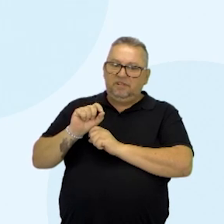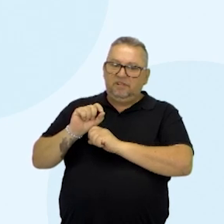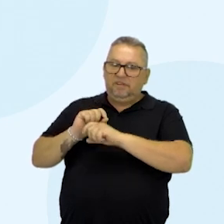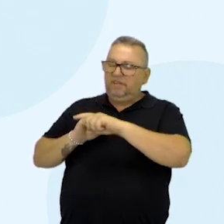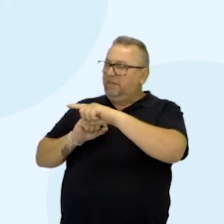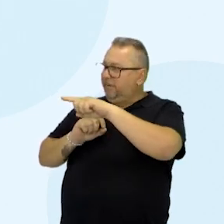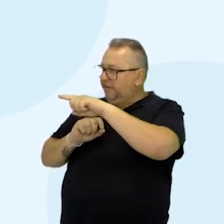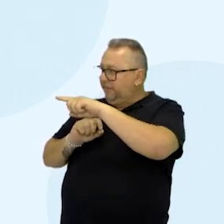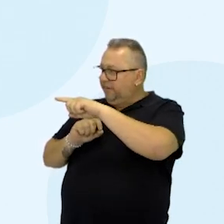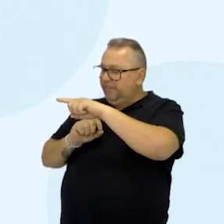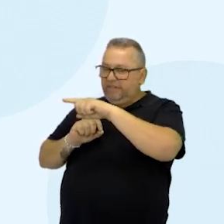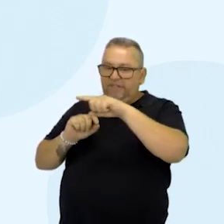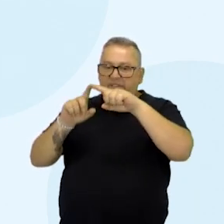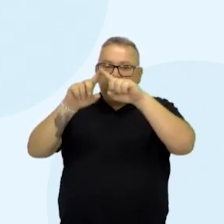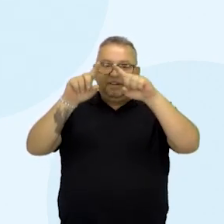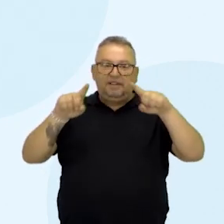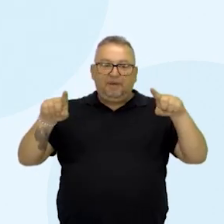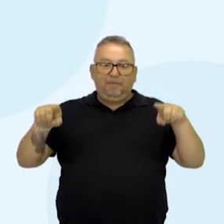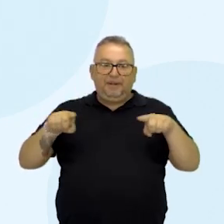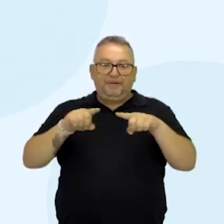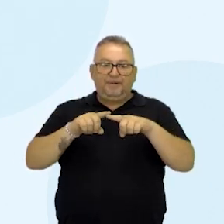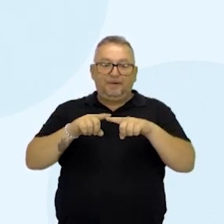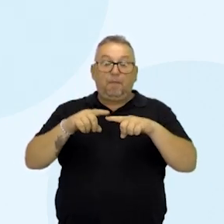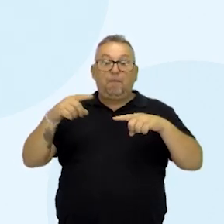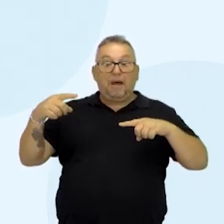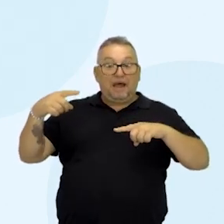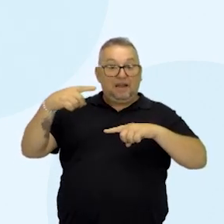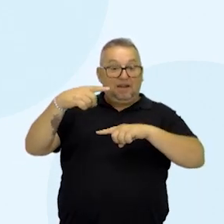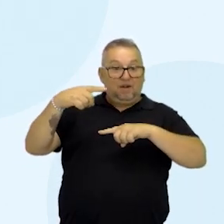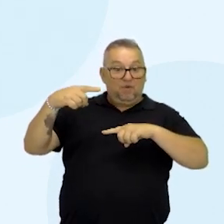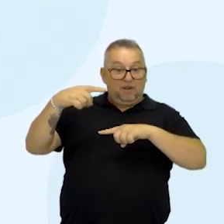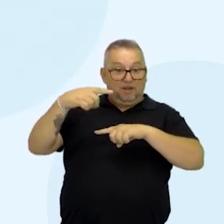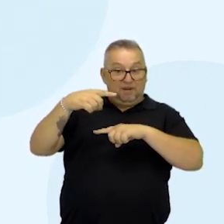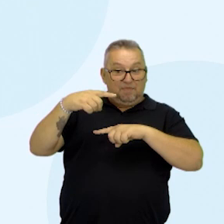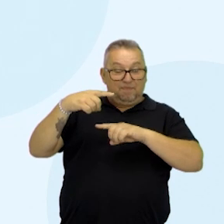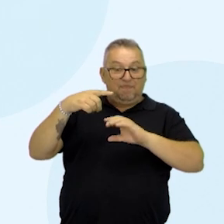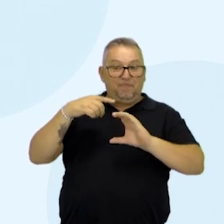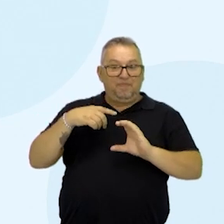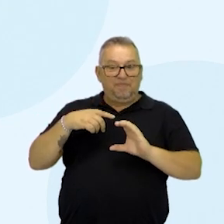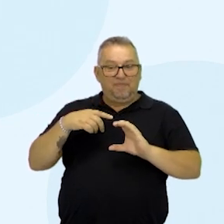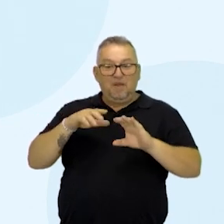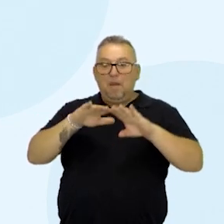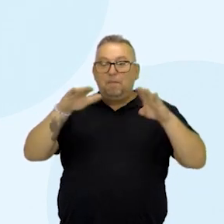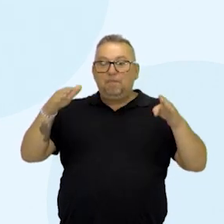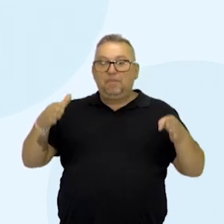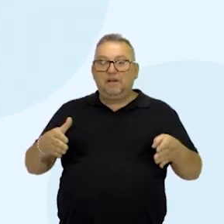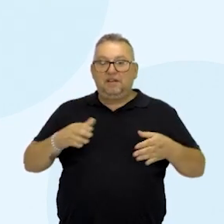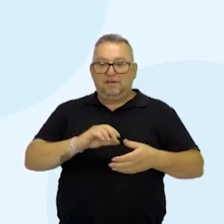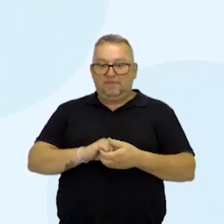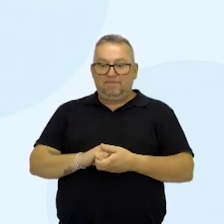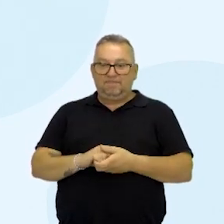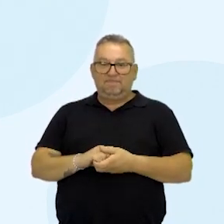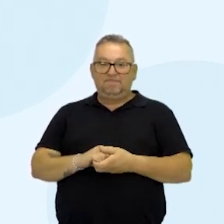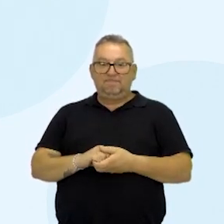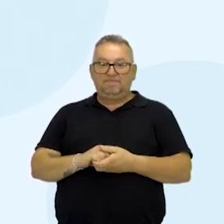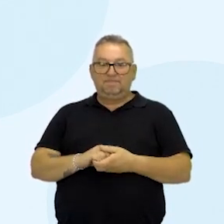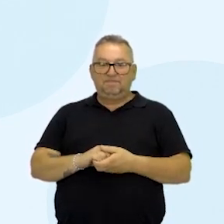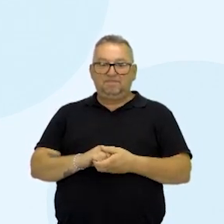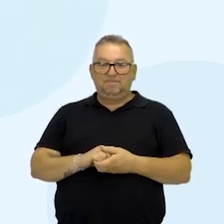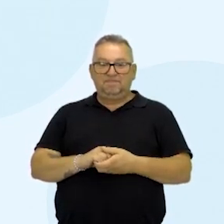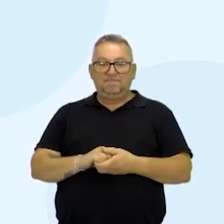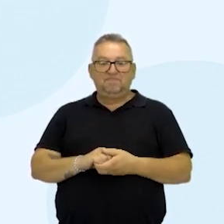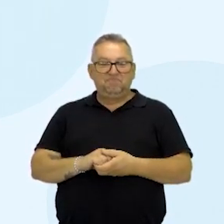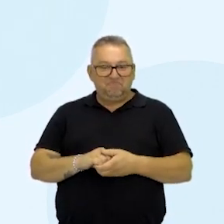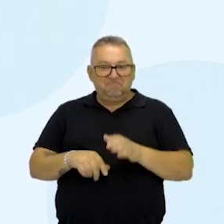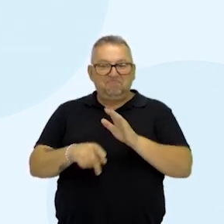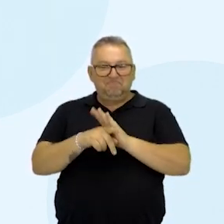alternativa A, trapézio. Alternativa B, paralelogramo. E a alternativa C, picadeiro, né? Falando de